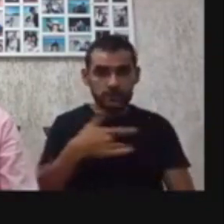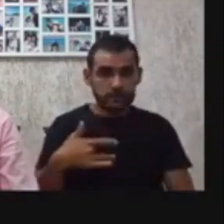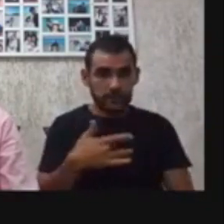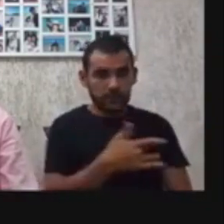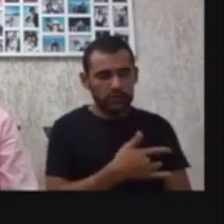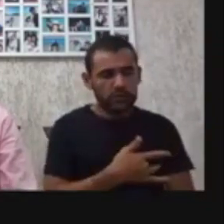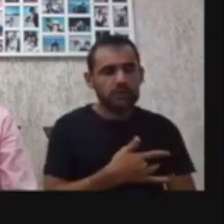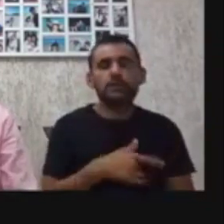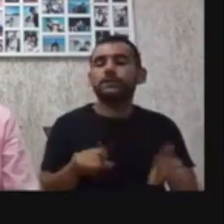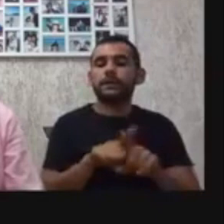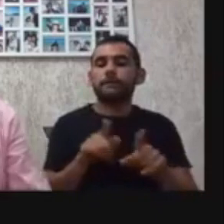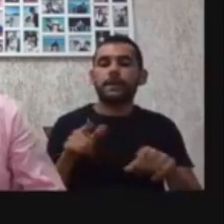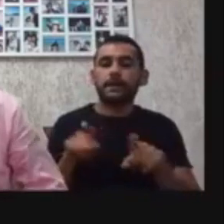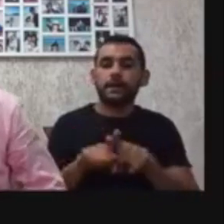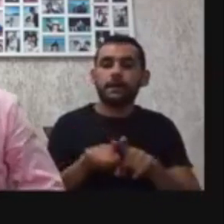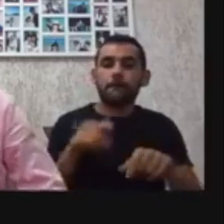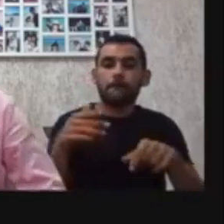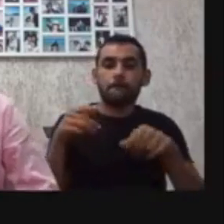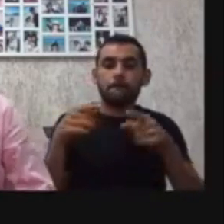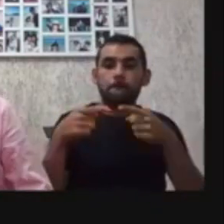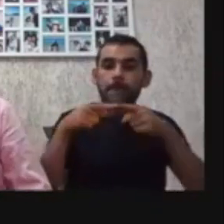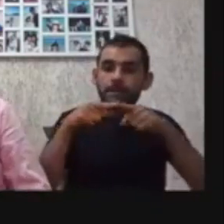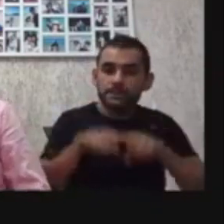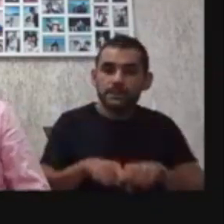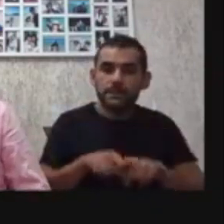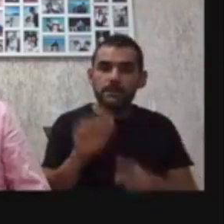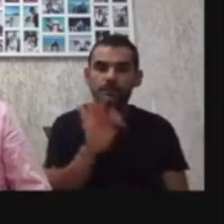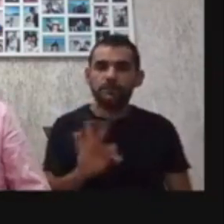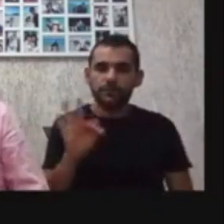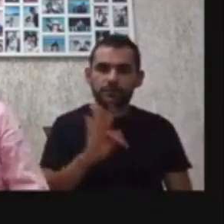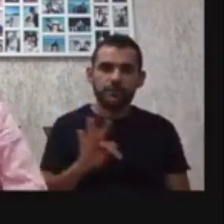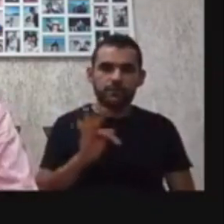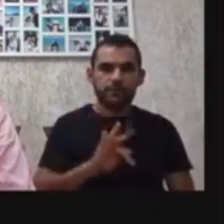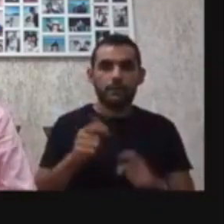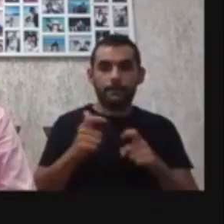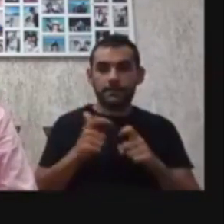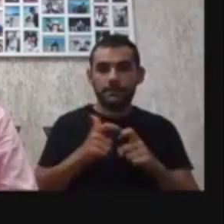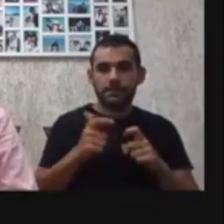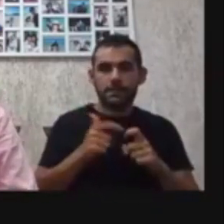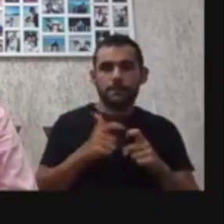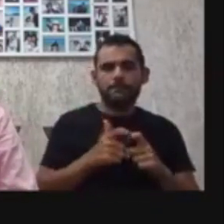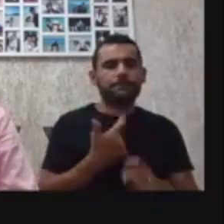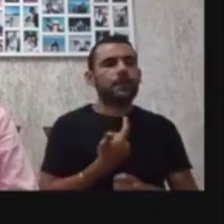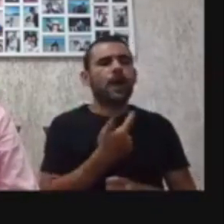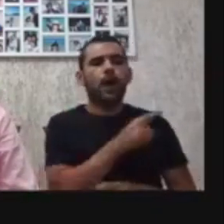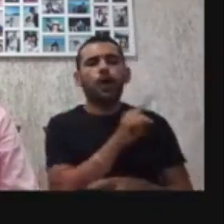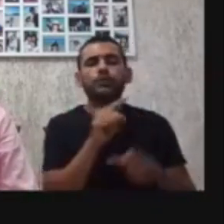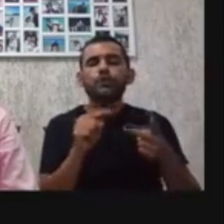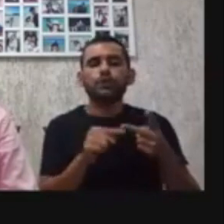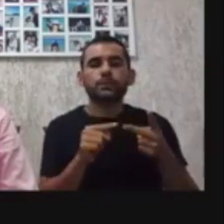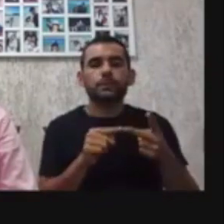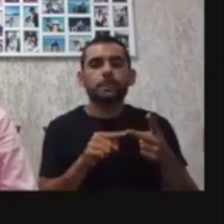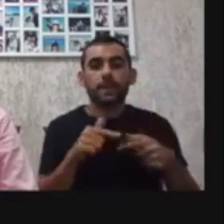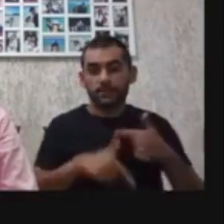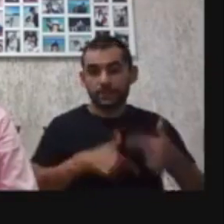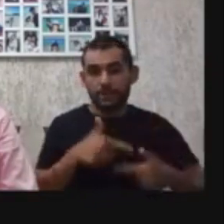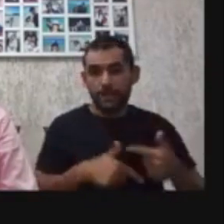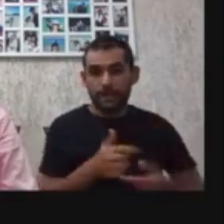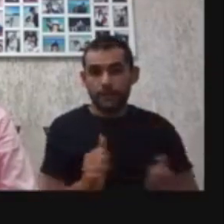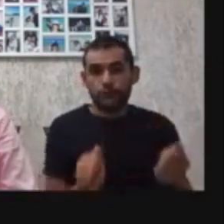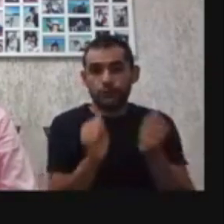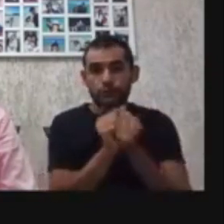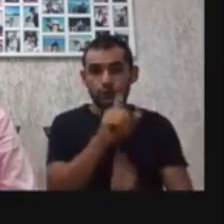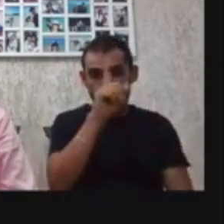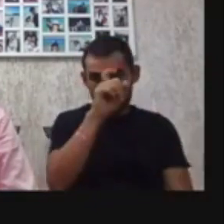além de parcerias com as faculdades de medicina. Um outro tópico também que você aborda é trabalhar junto com os hospitais